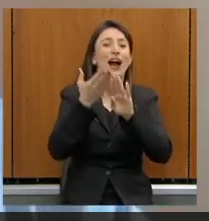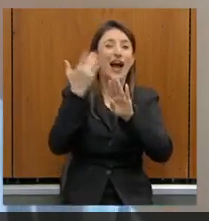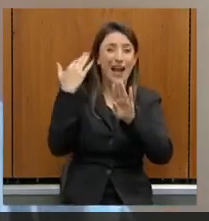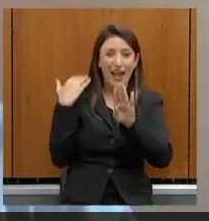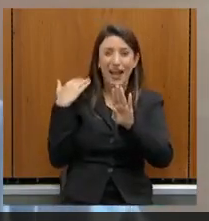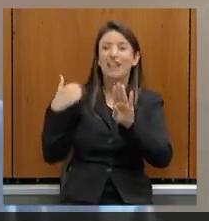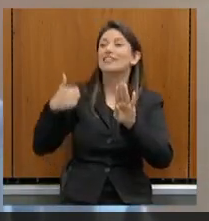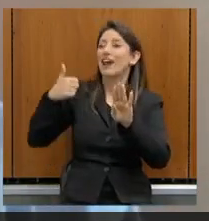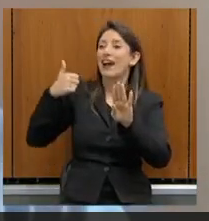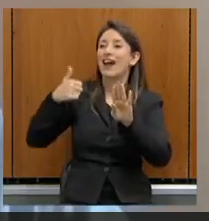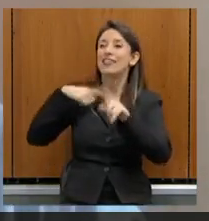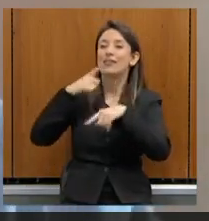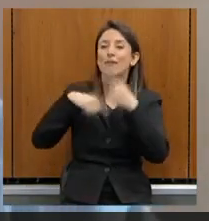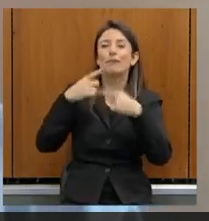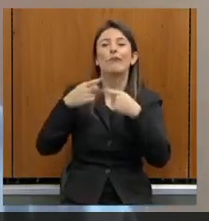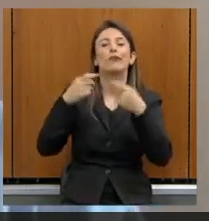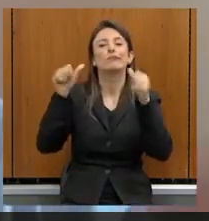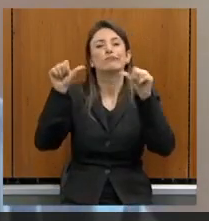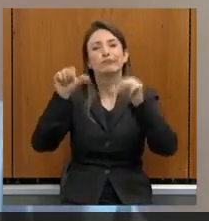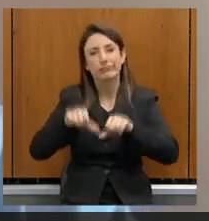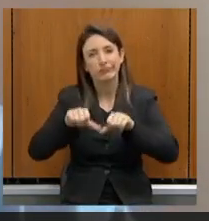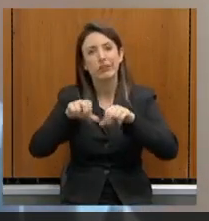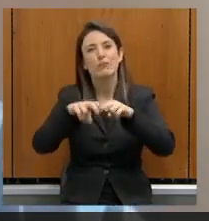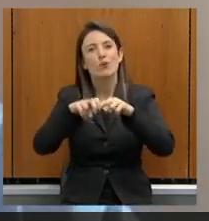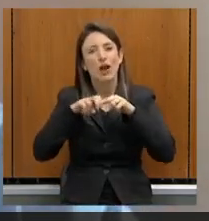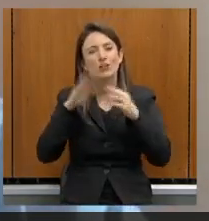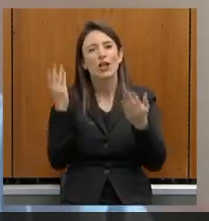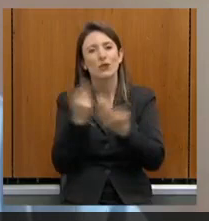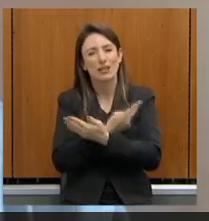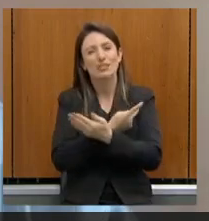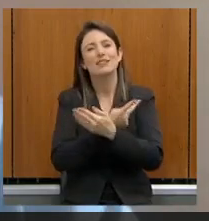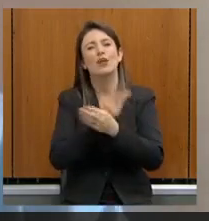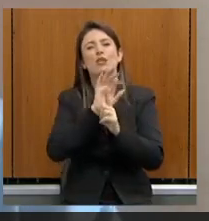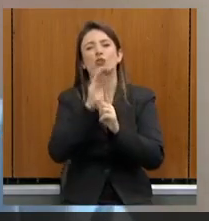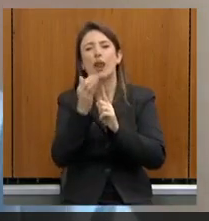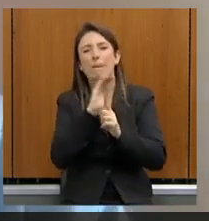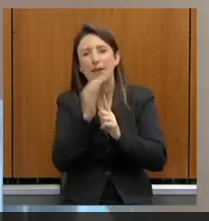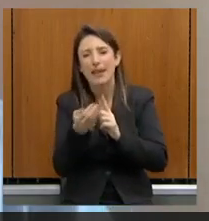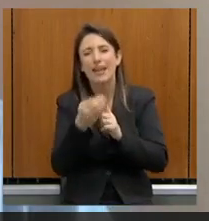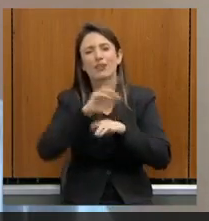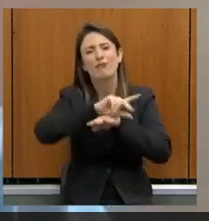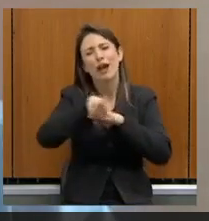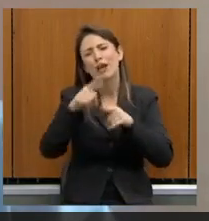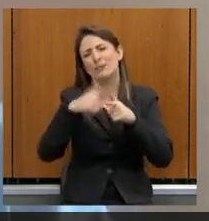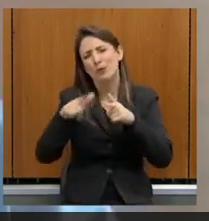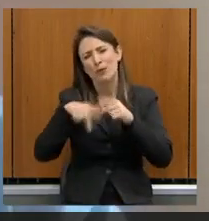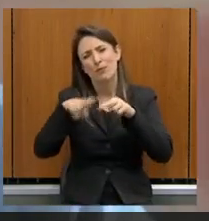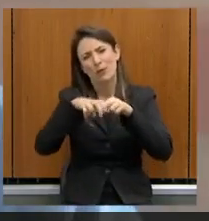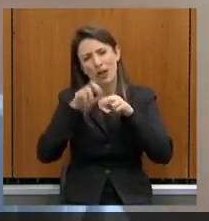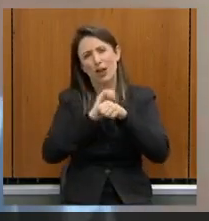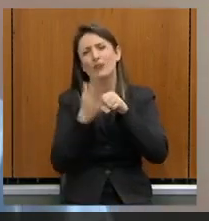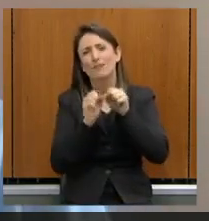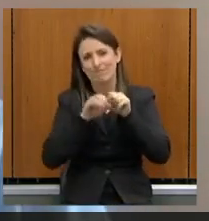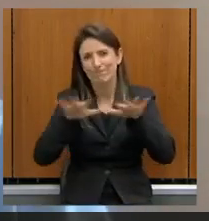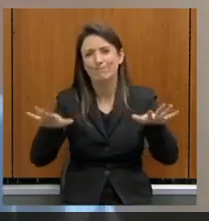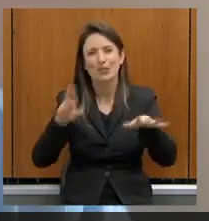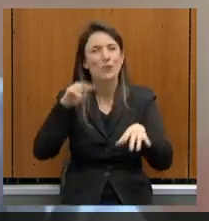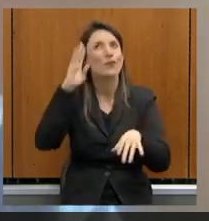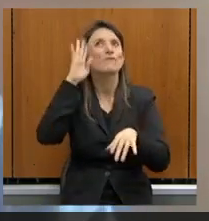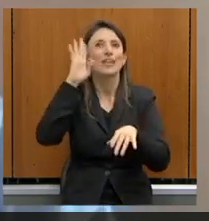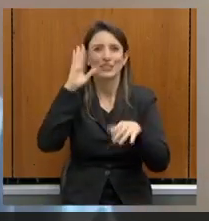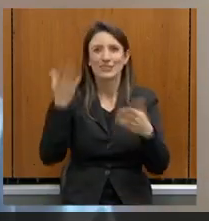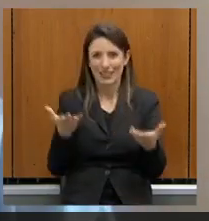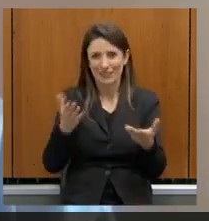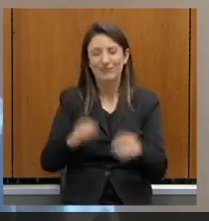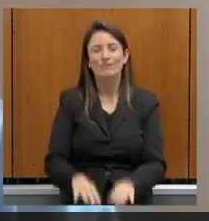em função de isolamentos e tantos problemas que nunca esperávamos ter, então, acho que a sua